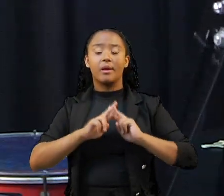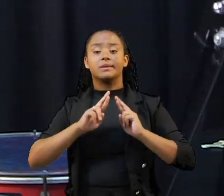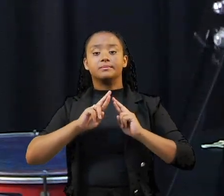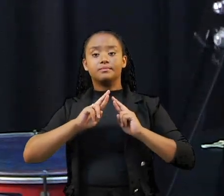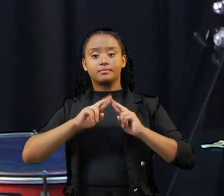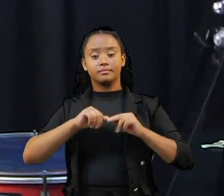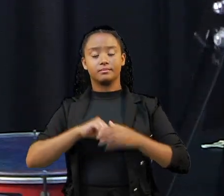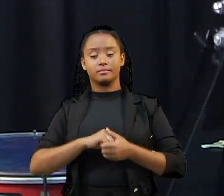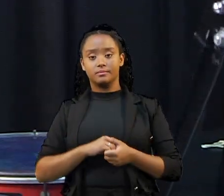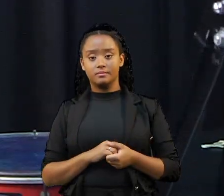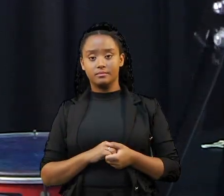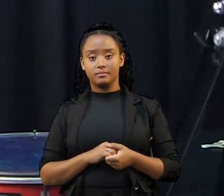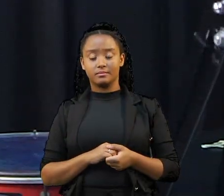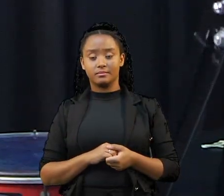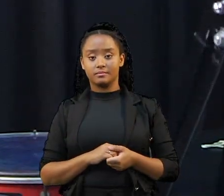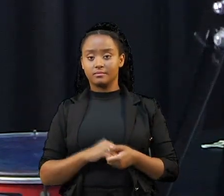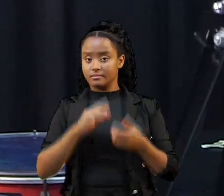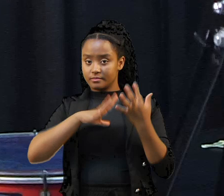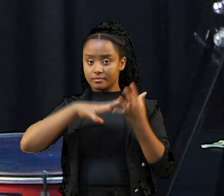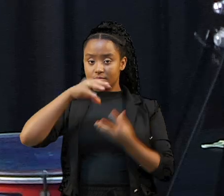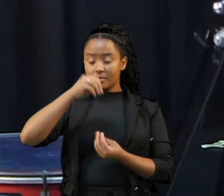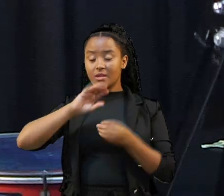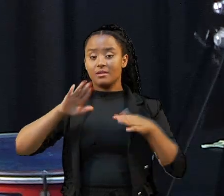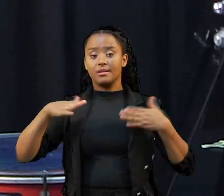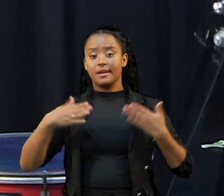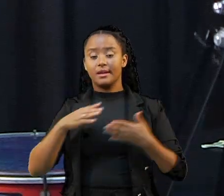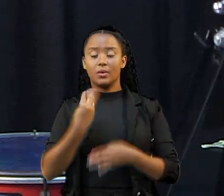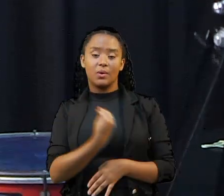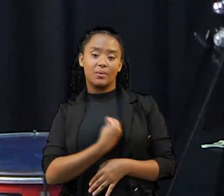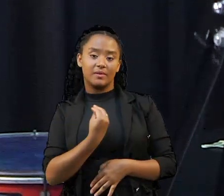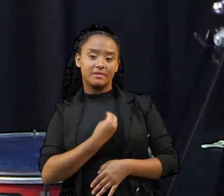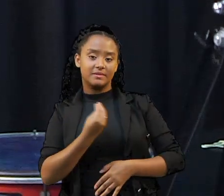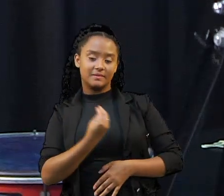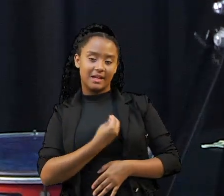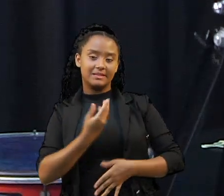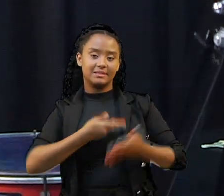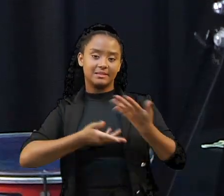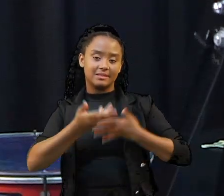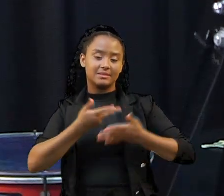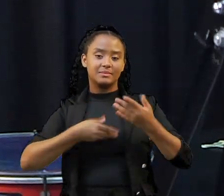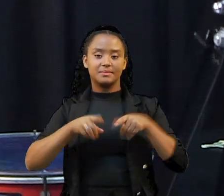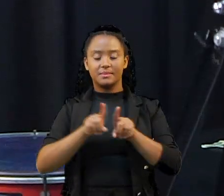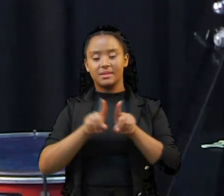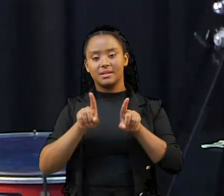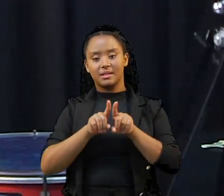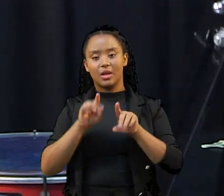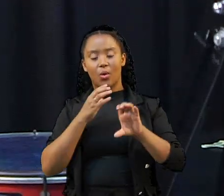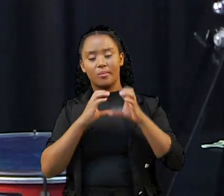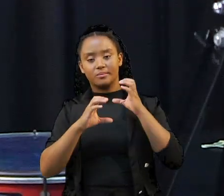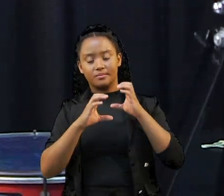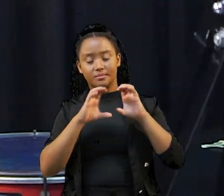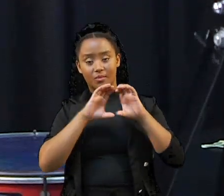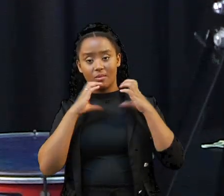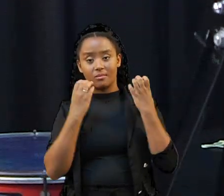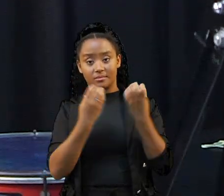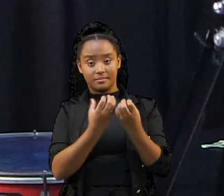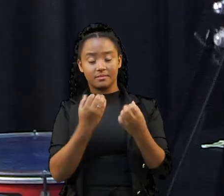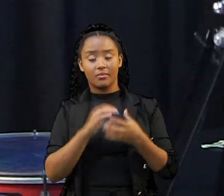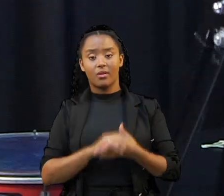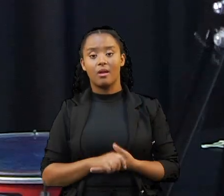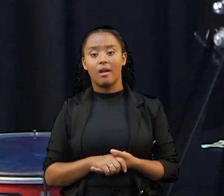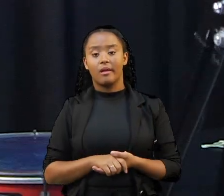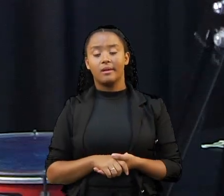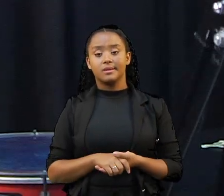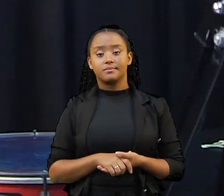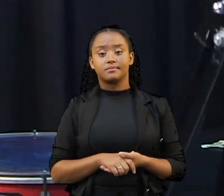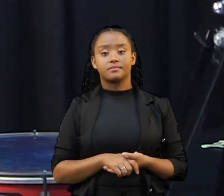posto na nossa frente, sabe? E aí, com a vivência também ali na comunidade, eu estou fazendo esse